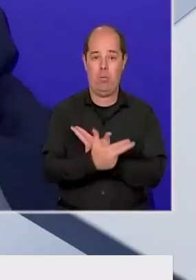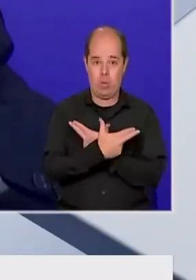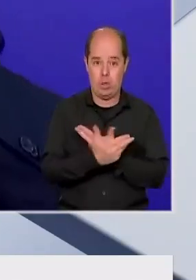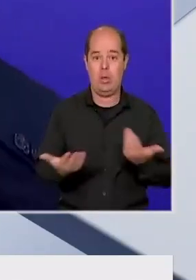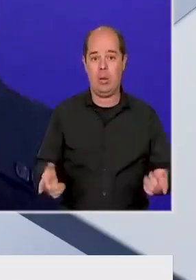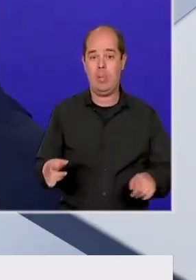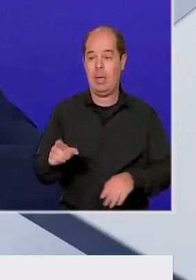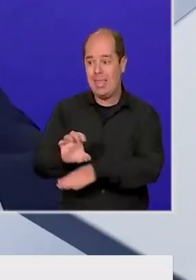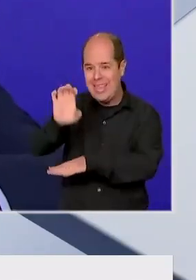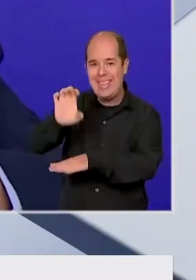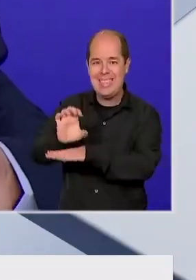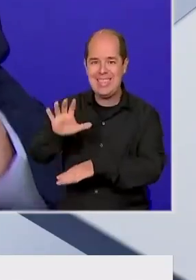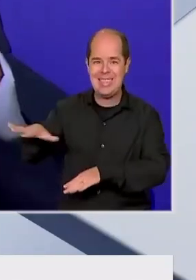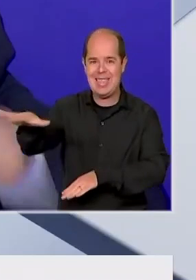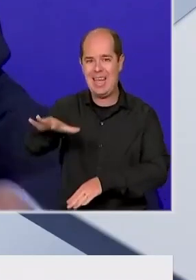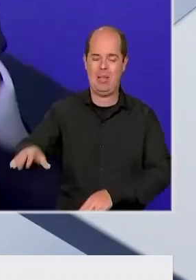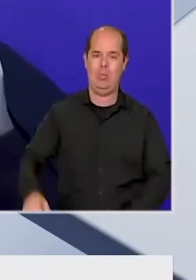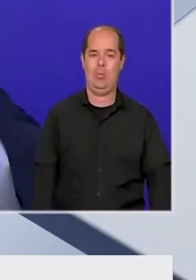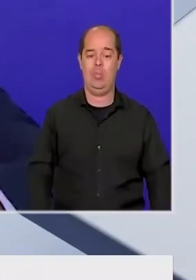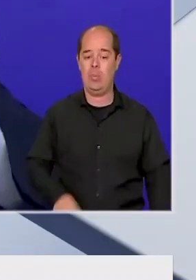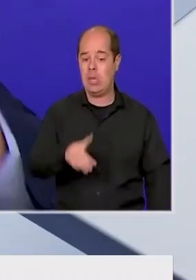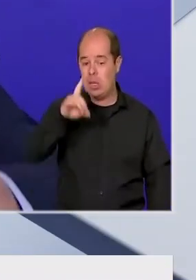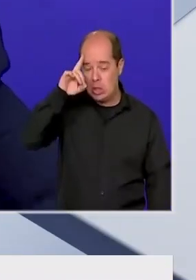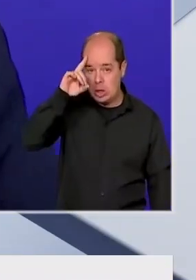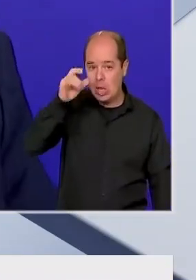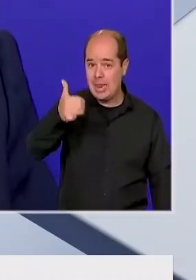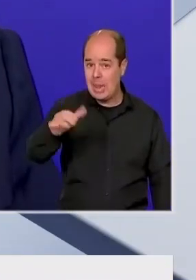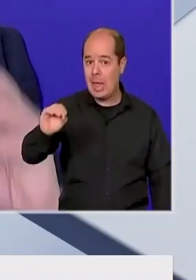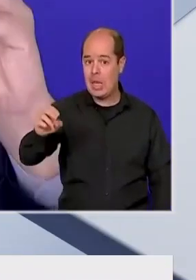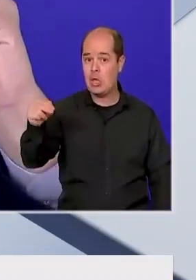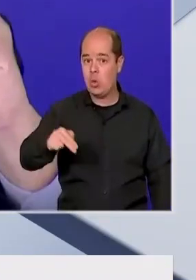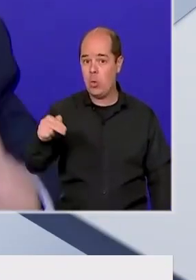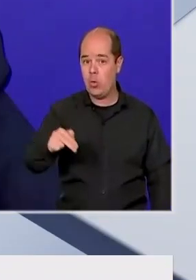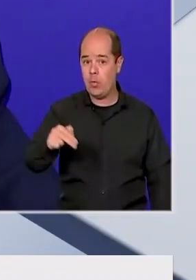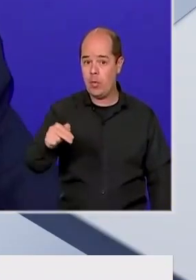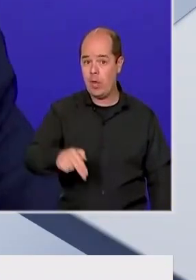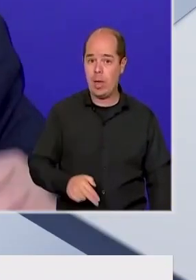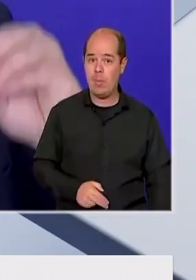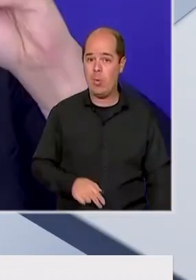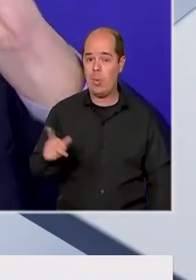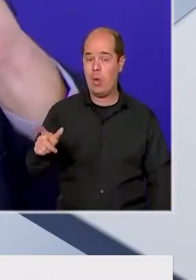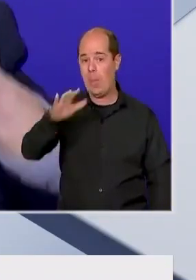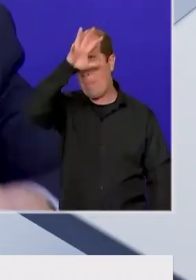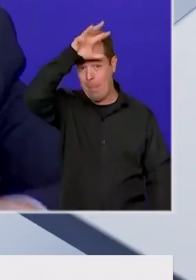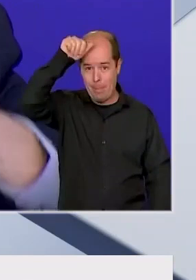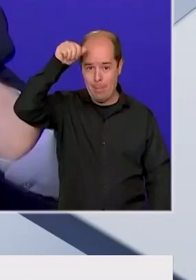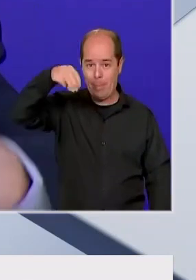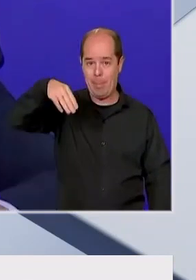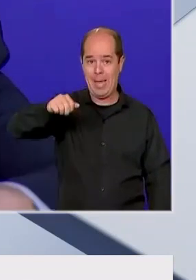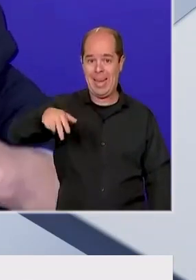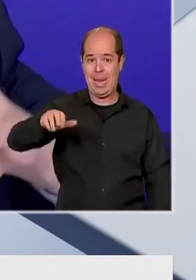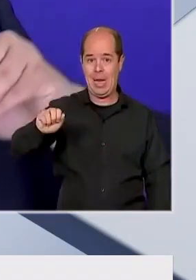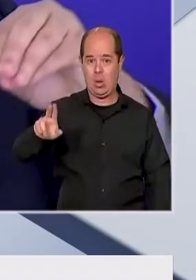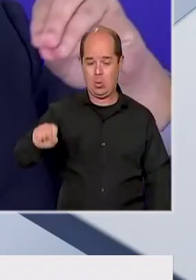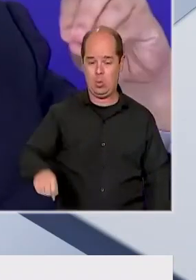G não eu acho que o davola tocou num ponto fundamental eu concordo com a fala dele talvez aqui eu fui eh não me eh expressei tão bem mas